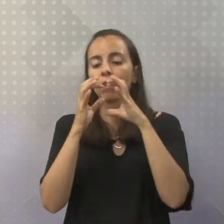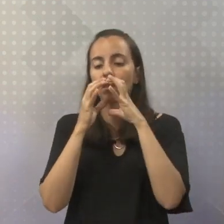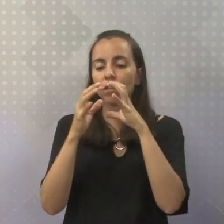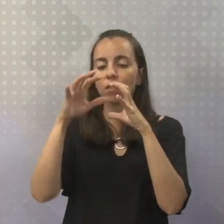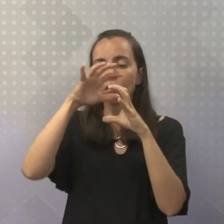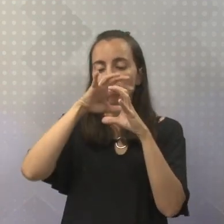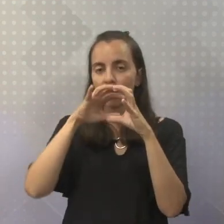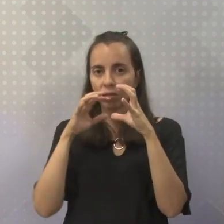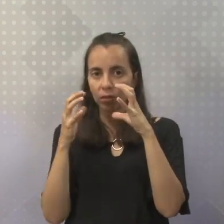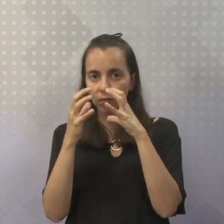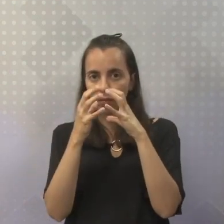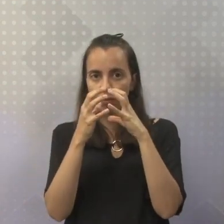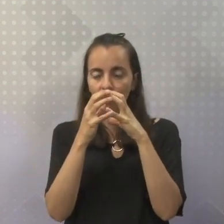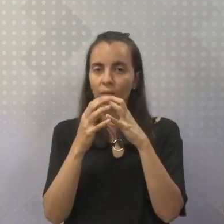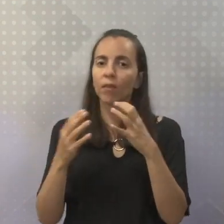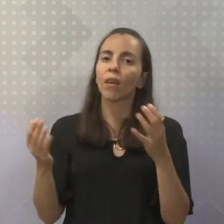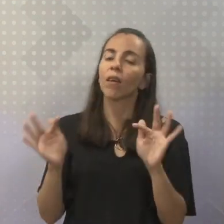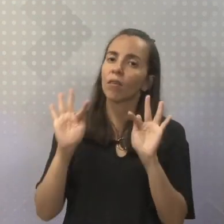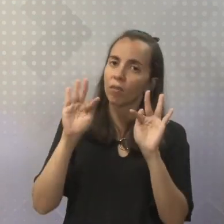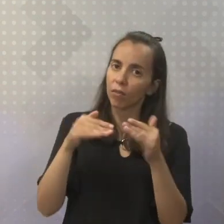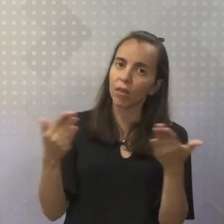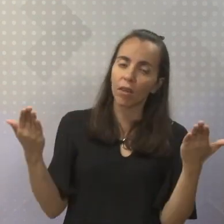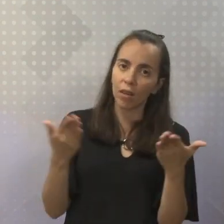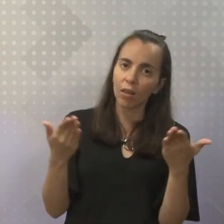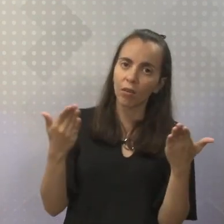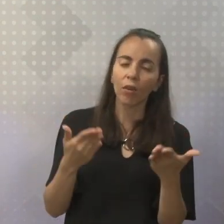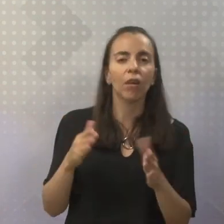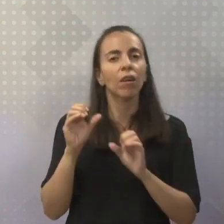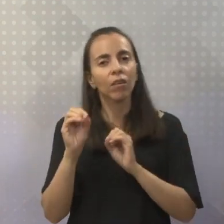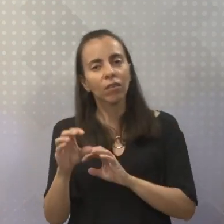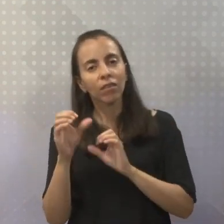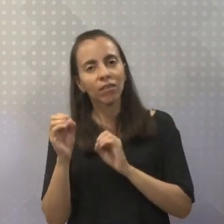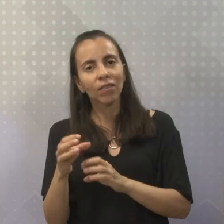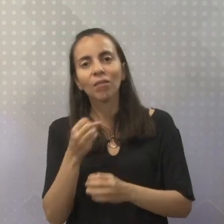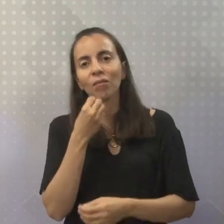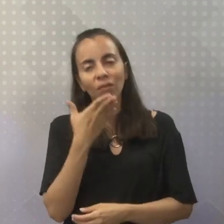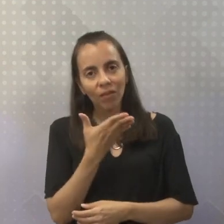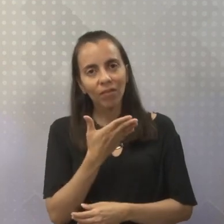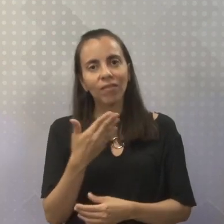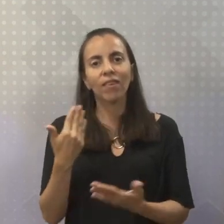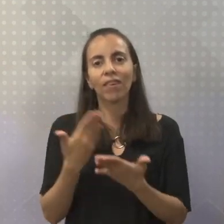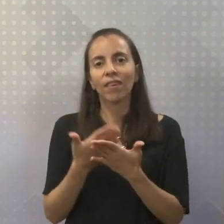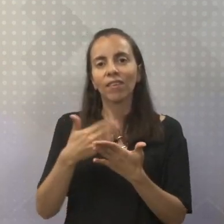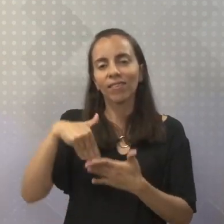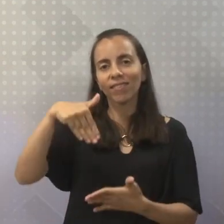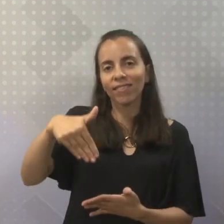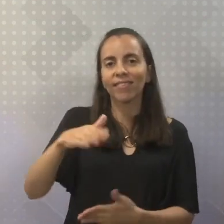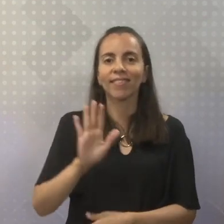E por aqui eu fico, espero ter contribuído com o aprendizado de vocês. Até a próxima aula.